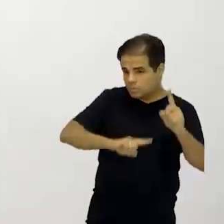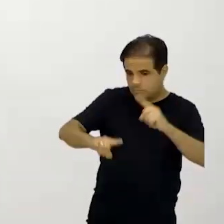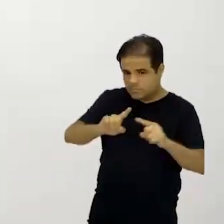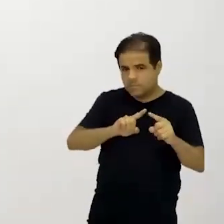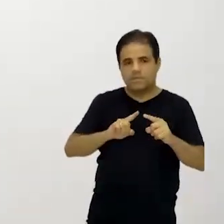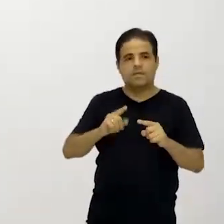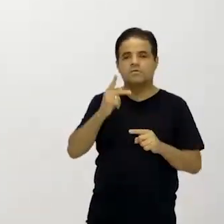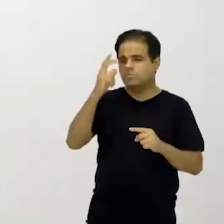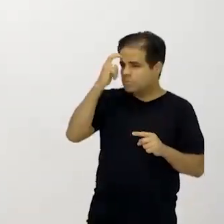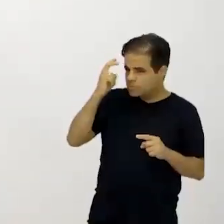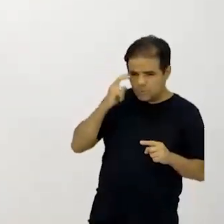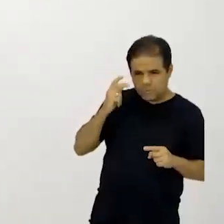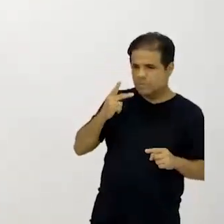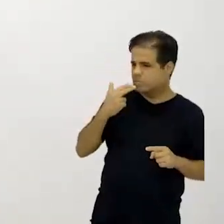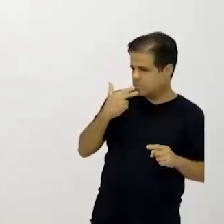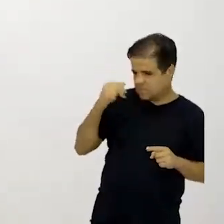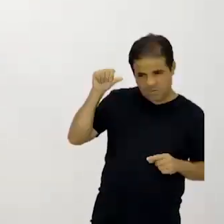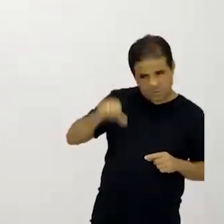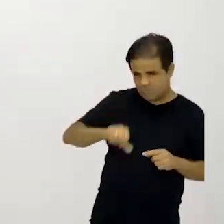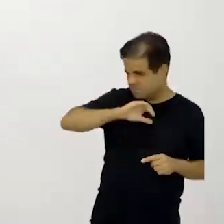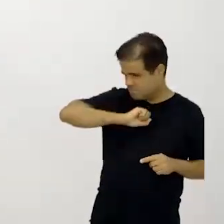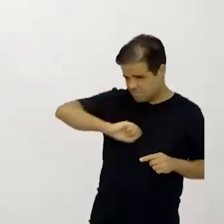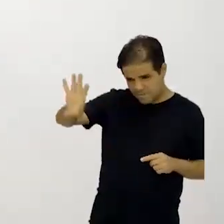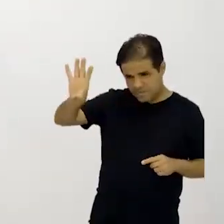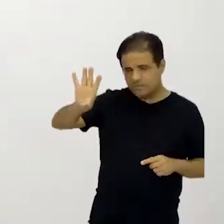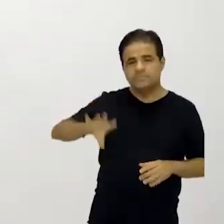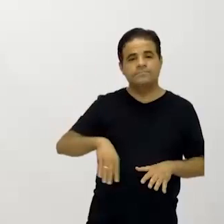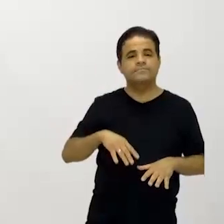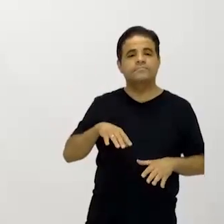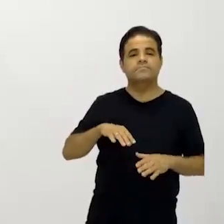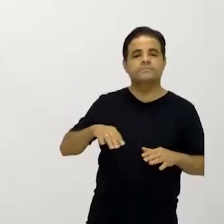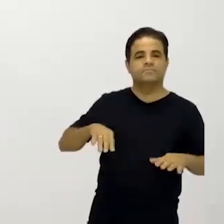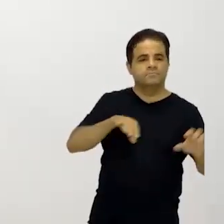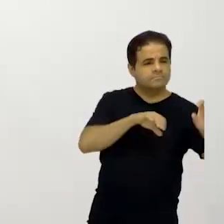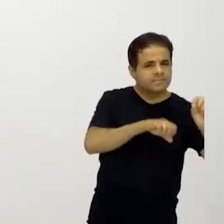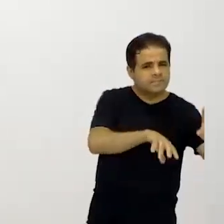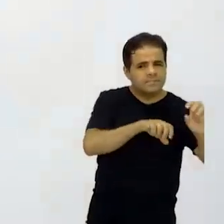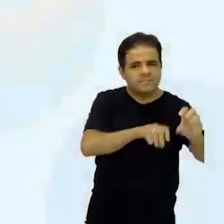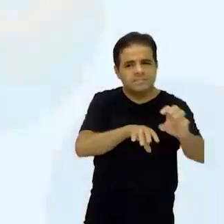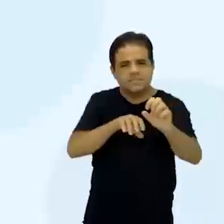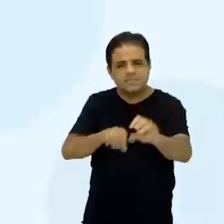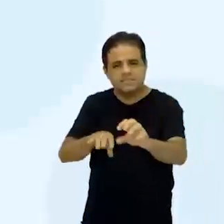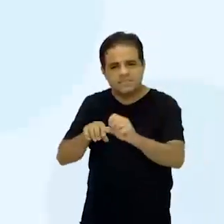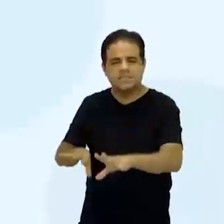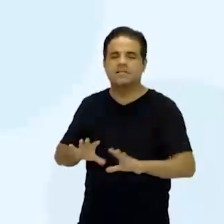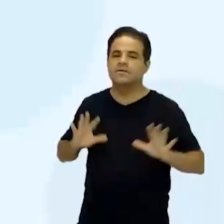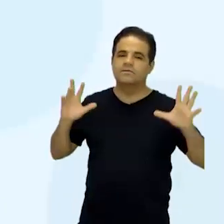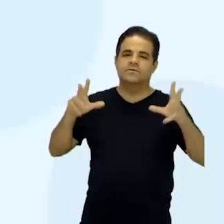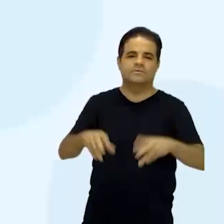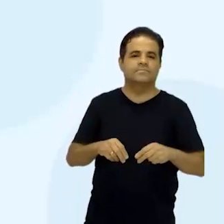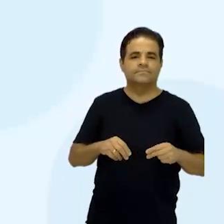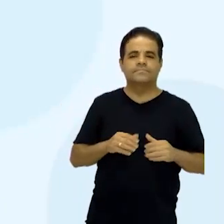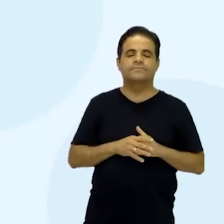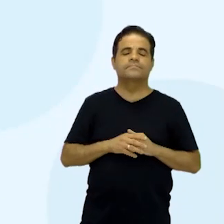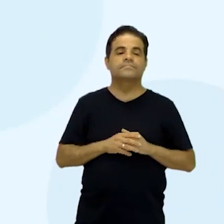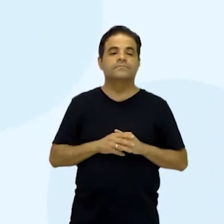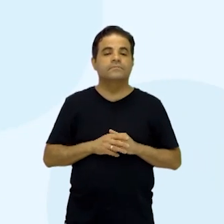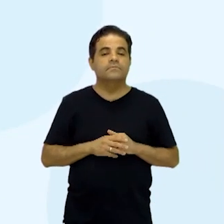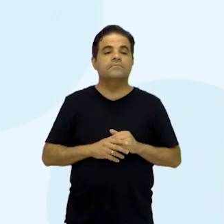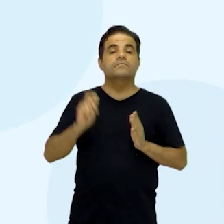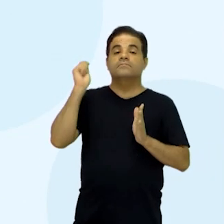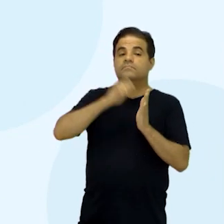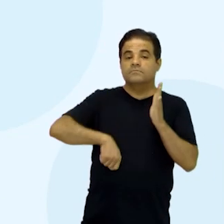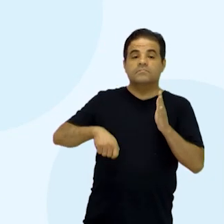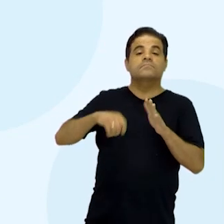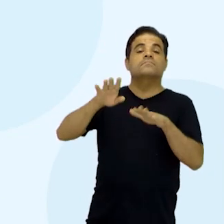falo, sua cultura não presta, sua língua não presta, sai daqui, vamos catequizar esse povo. Pronto, falei. Vamos para a próxima. Vamos lá.